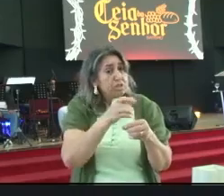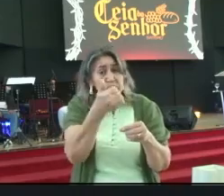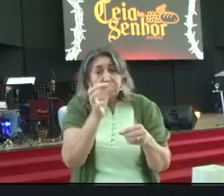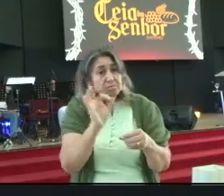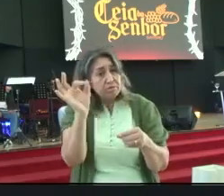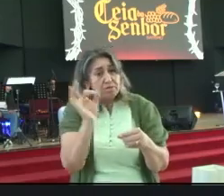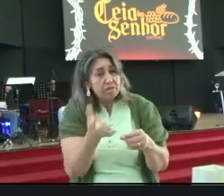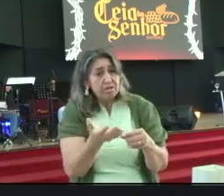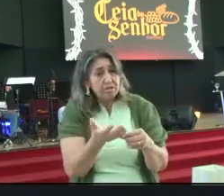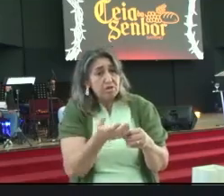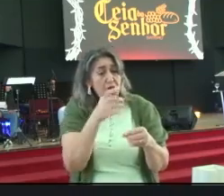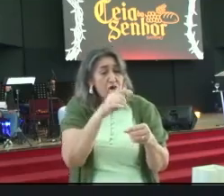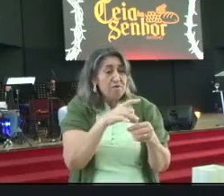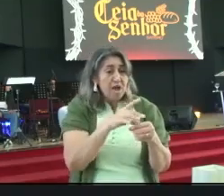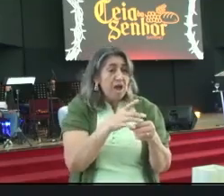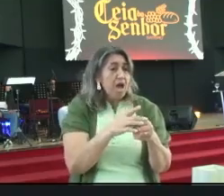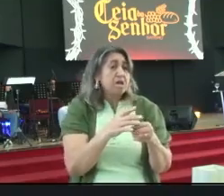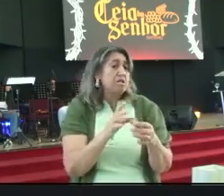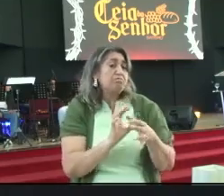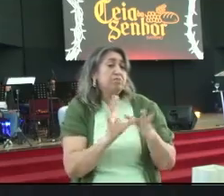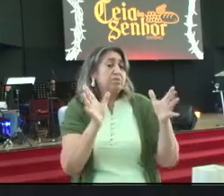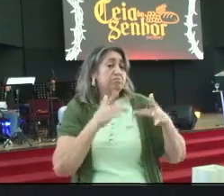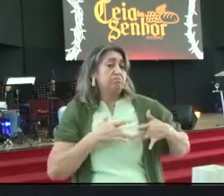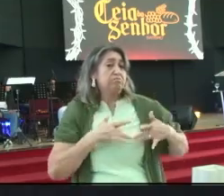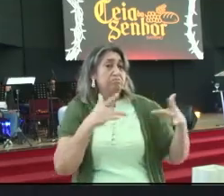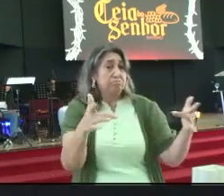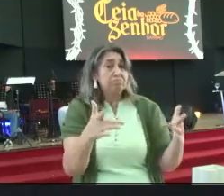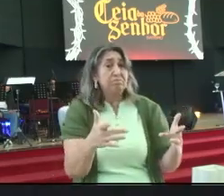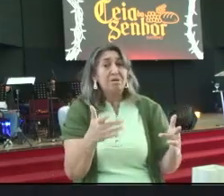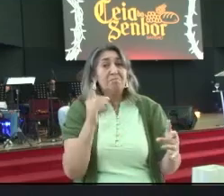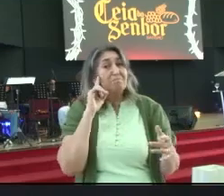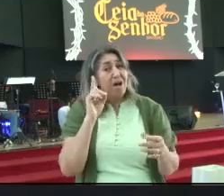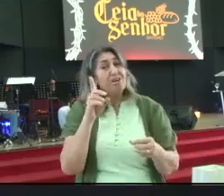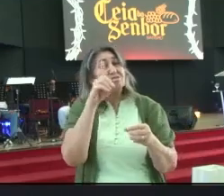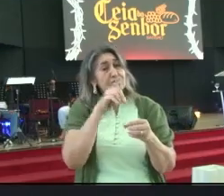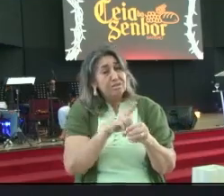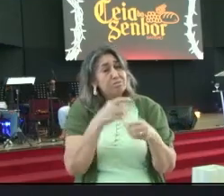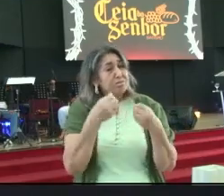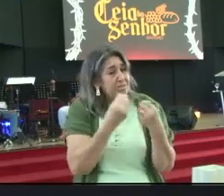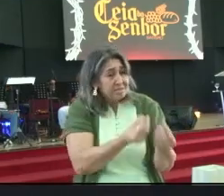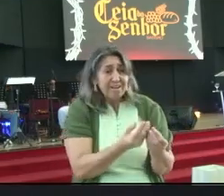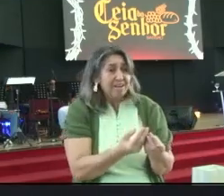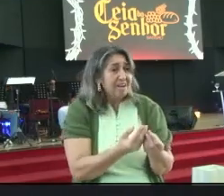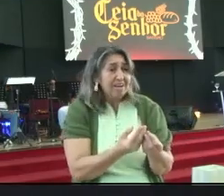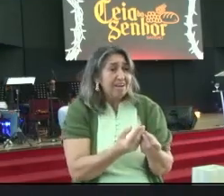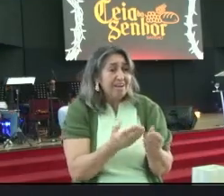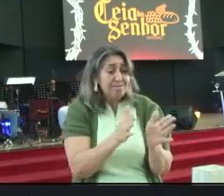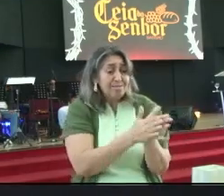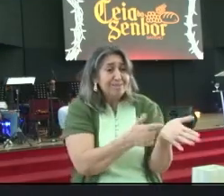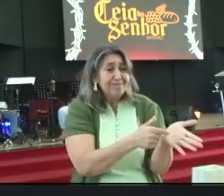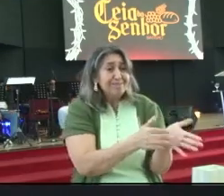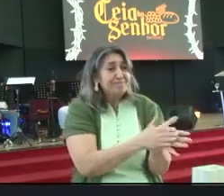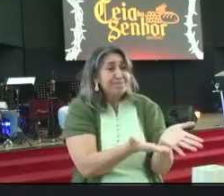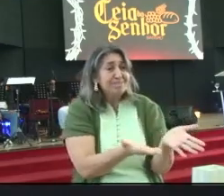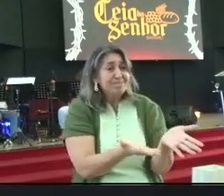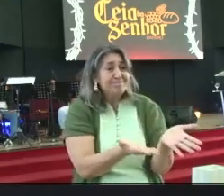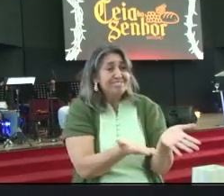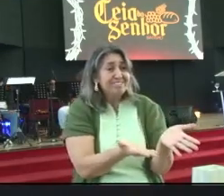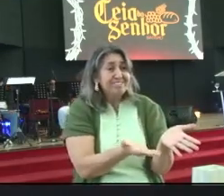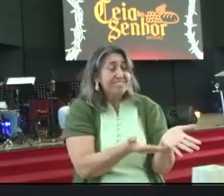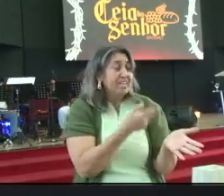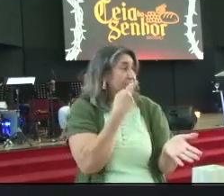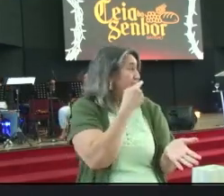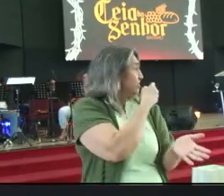desobedecendo. Esse rapaz aqui pastoreava a mesma congregação do Alain ali. Cadê o Alain? Mas ele sempre